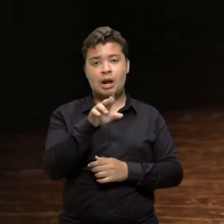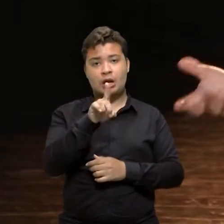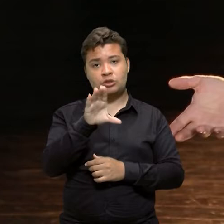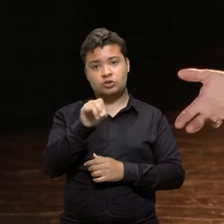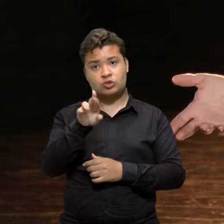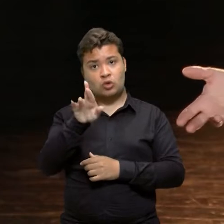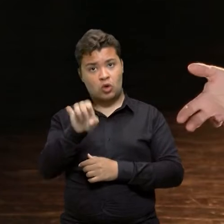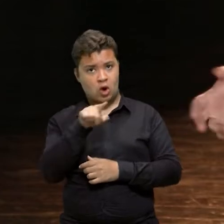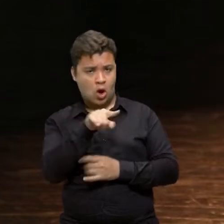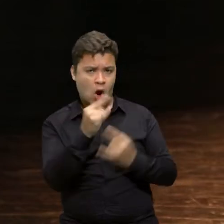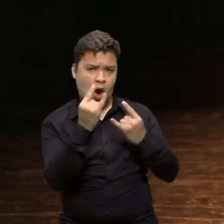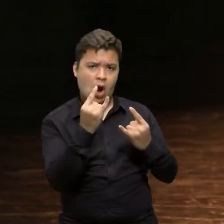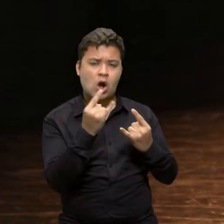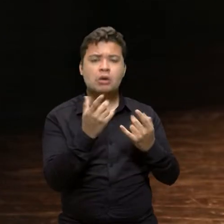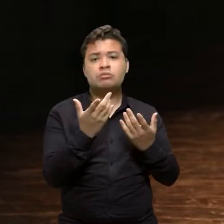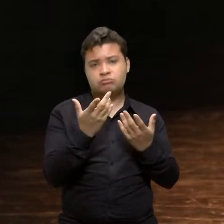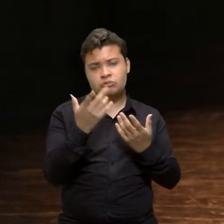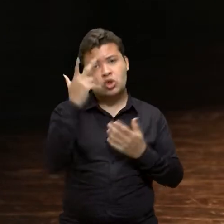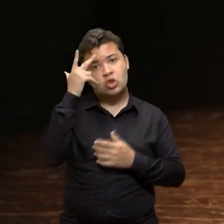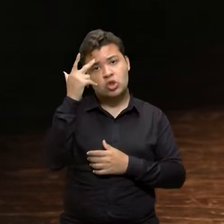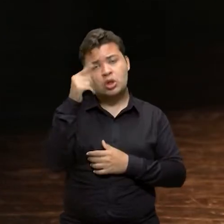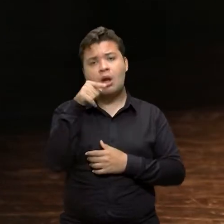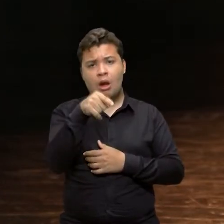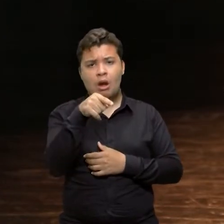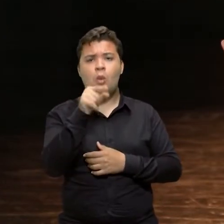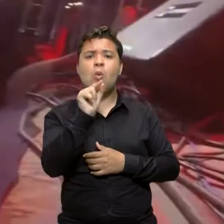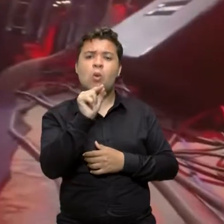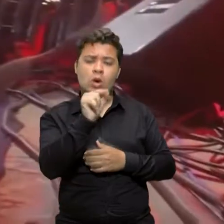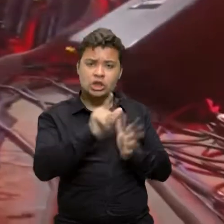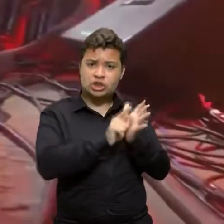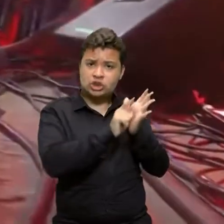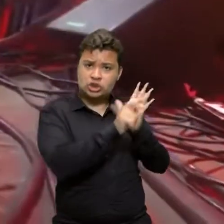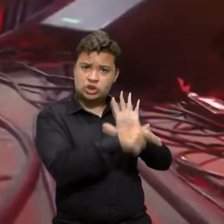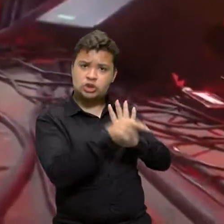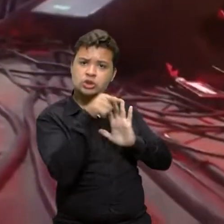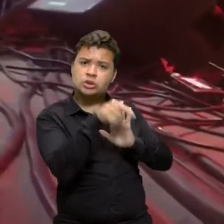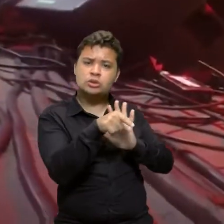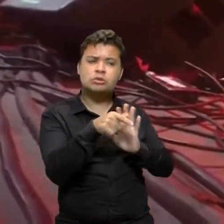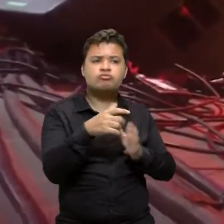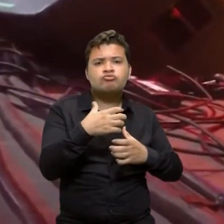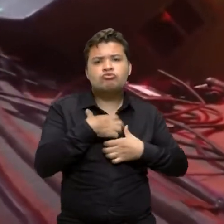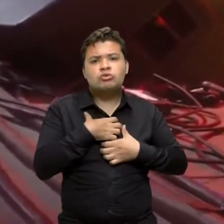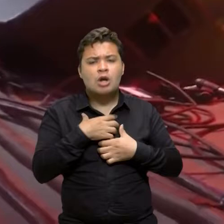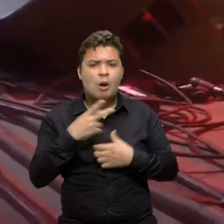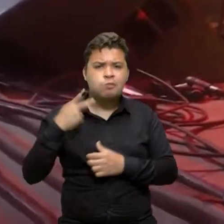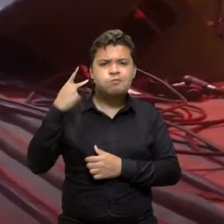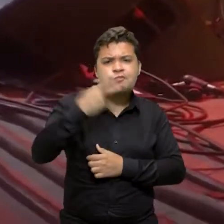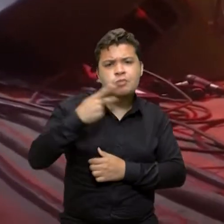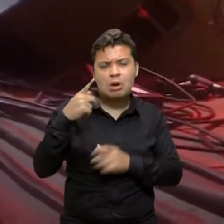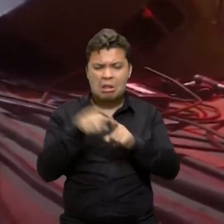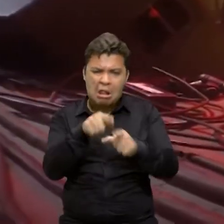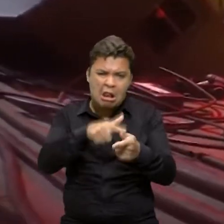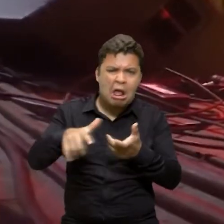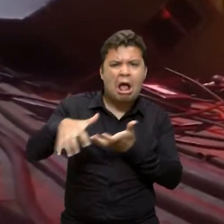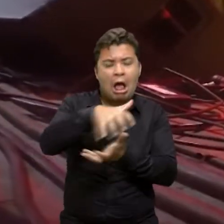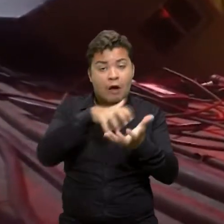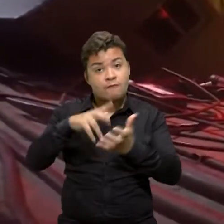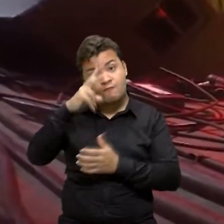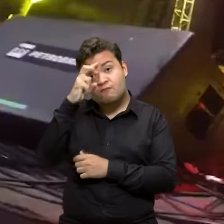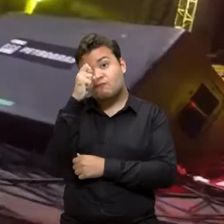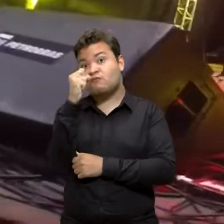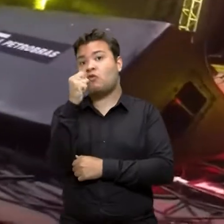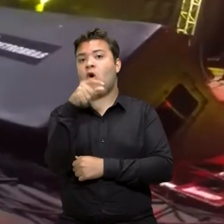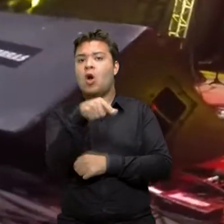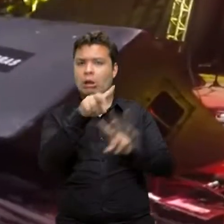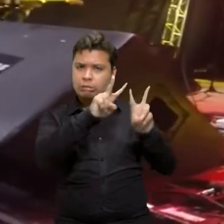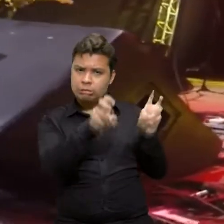do hardcore, né? A gente poderia falar do hardcore como um gênero onde a questão do engajamento político e da transgressão é